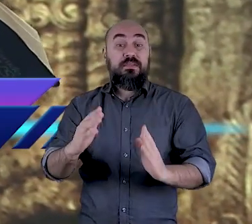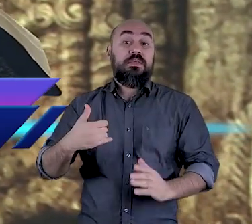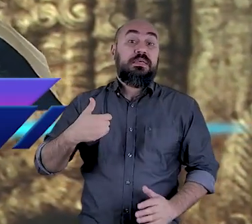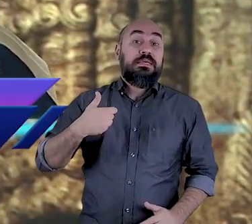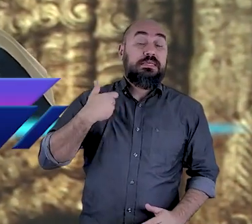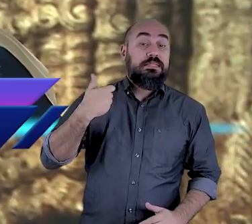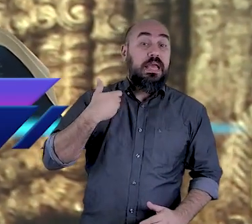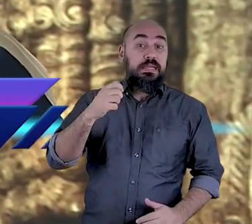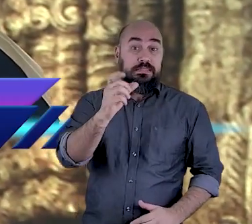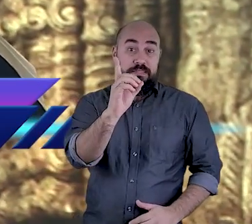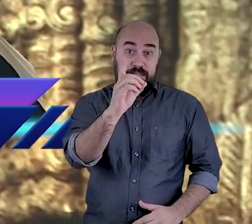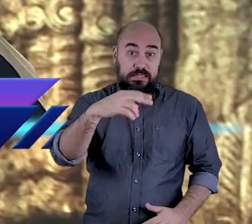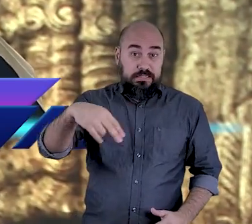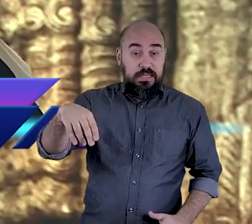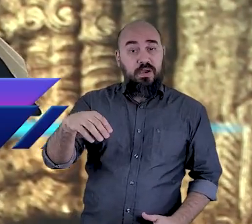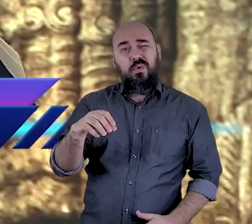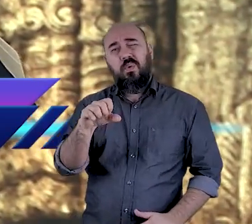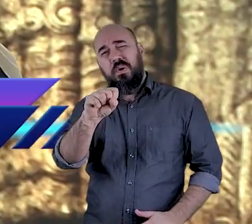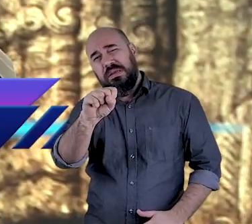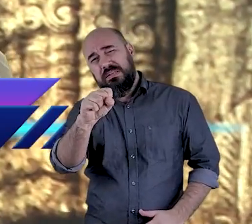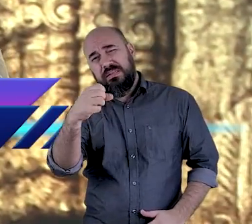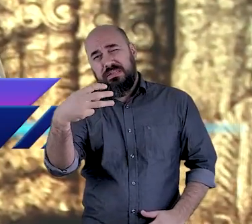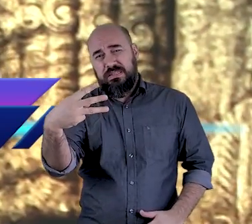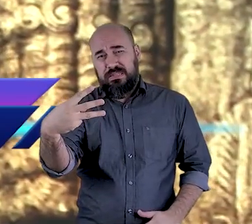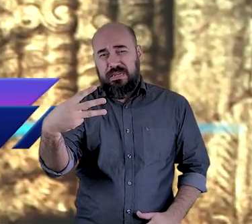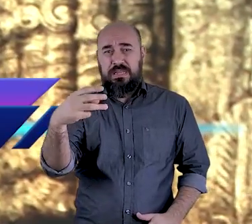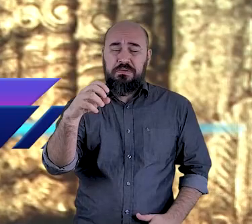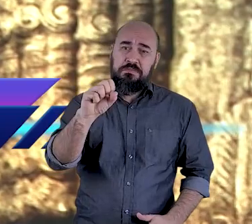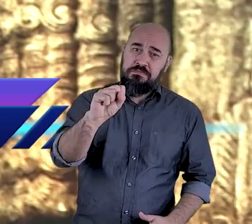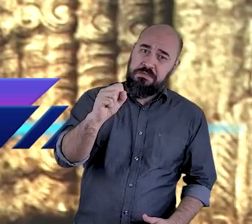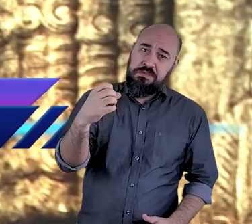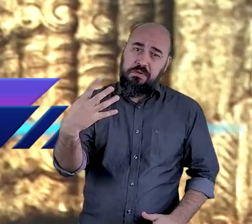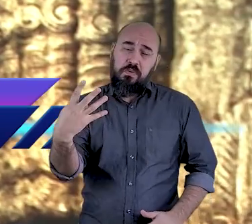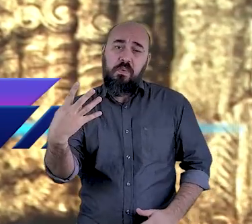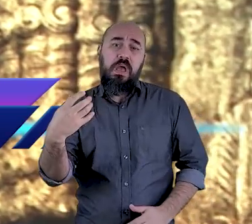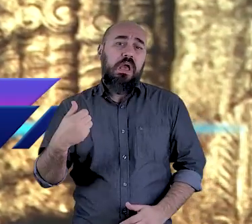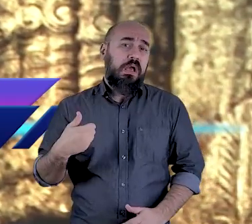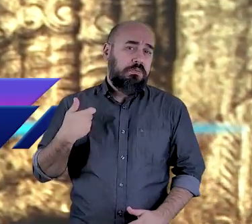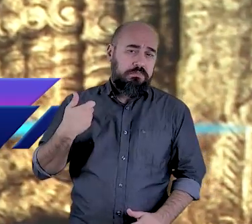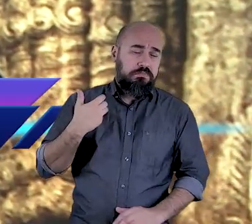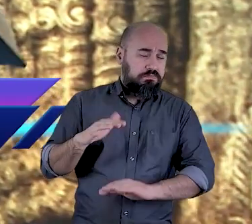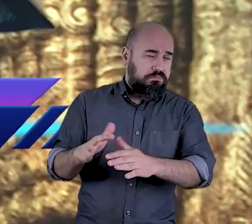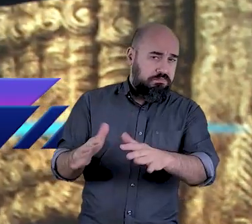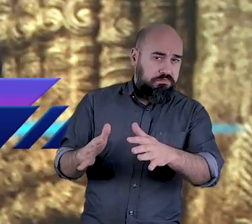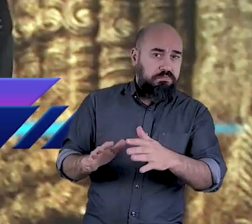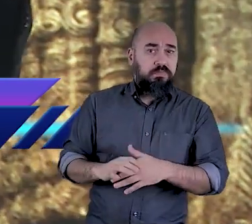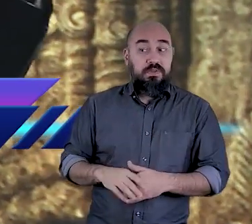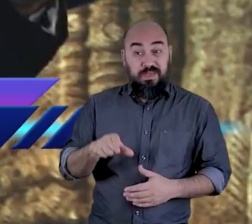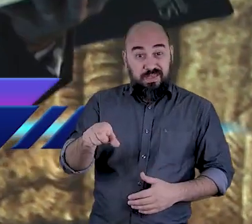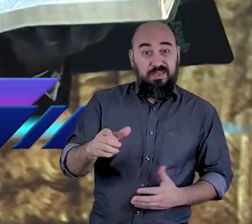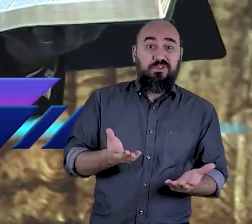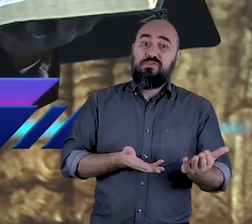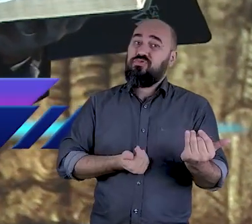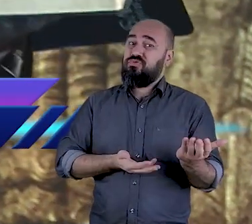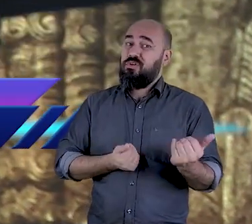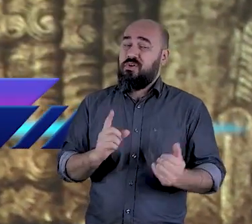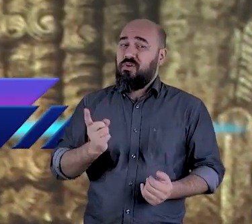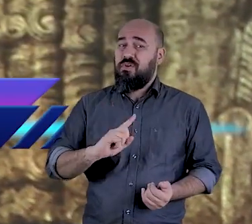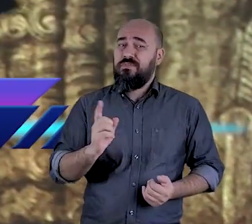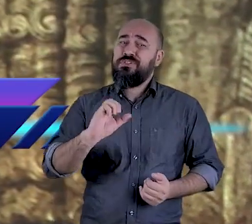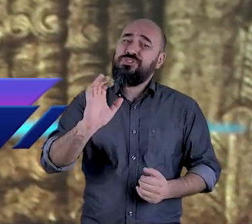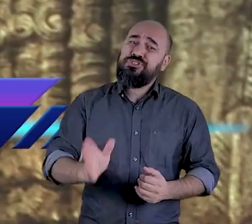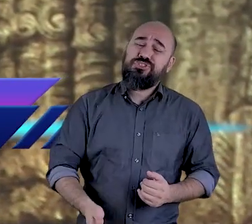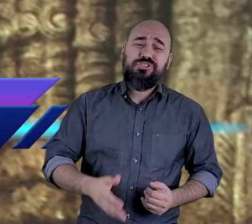84 anos ou seja ele já estava quase no fim da sua vida já não era mais um jovenzinho Daniel